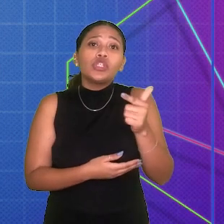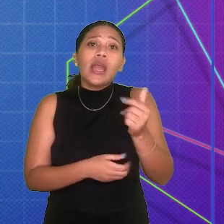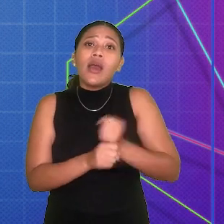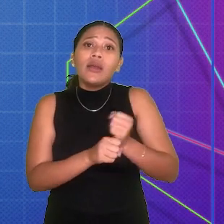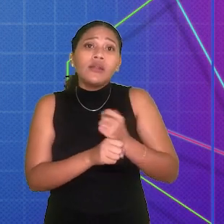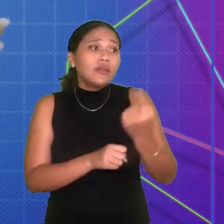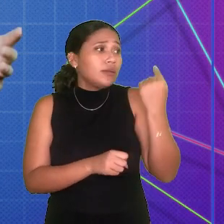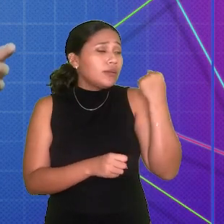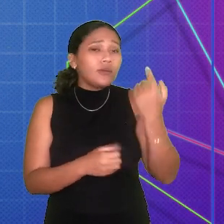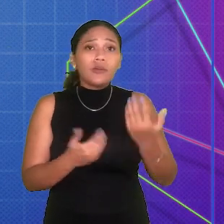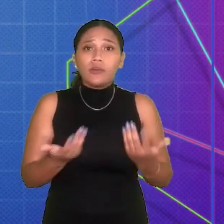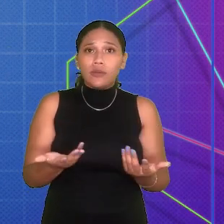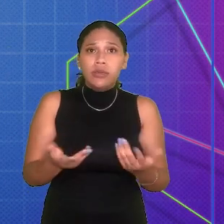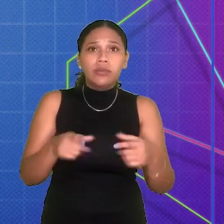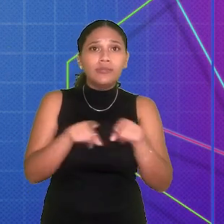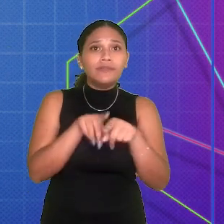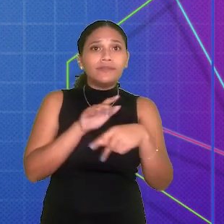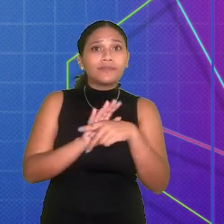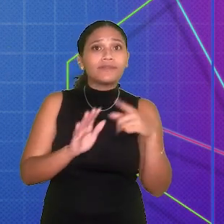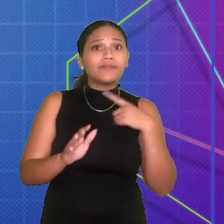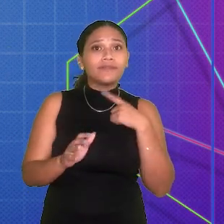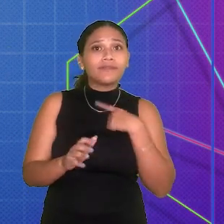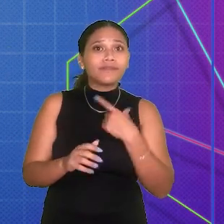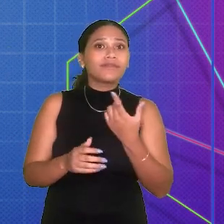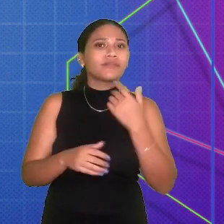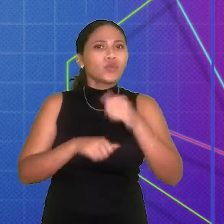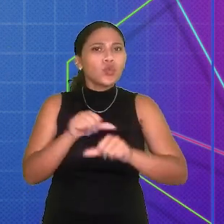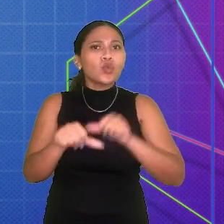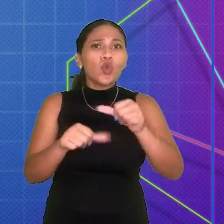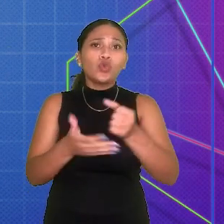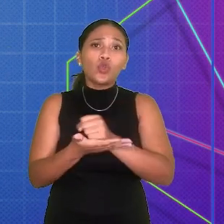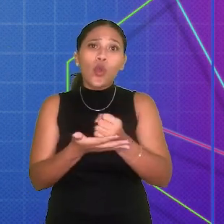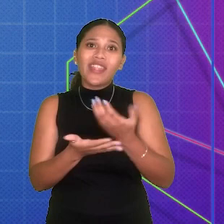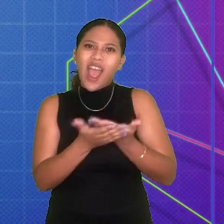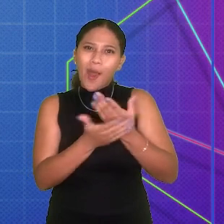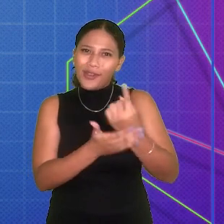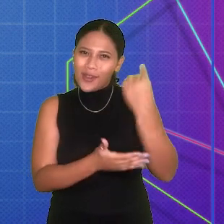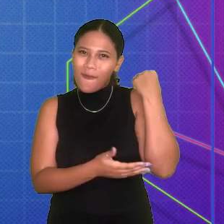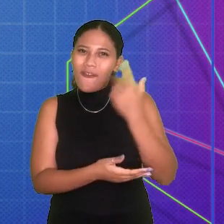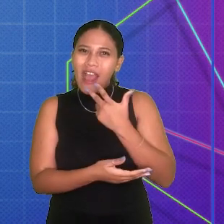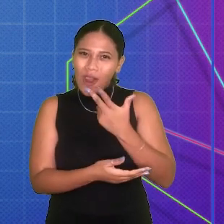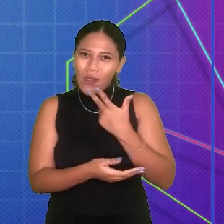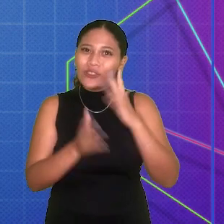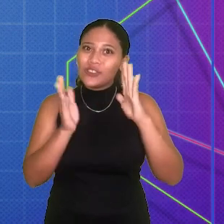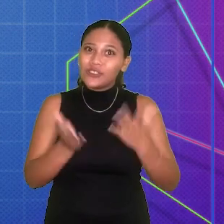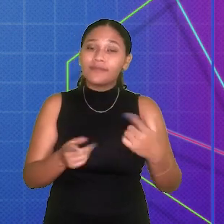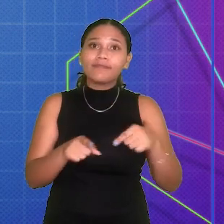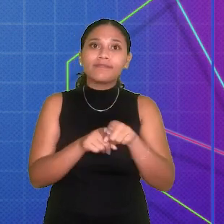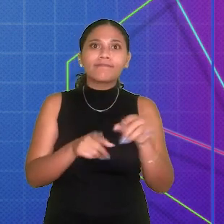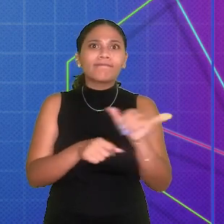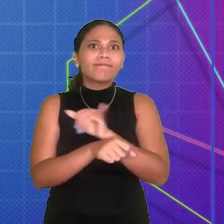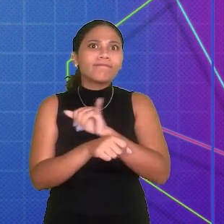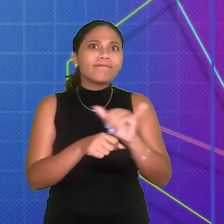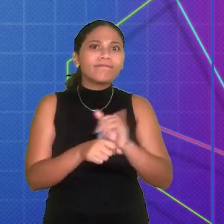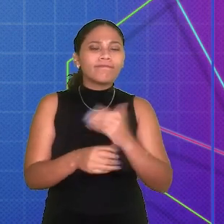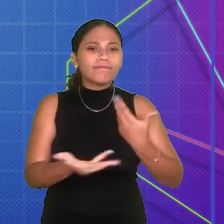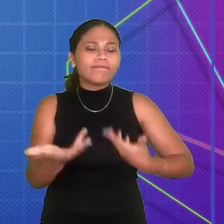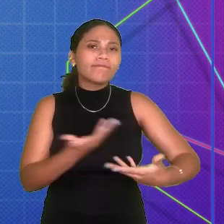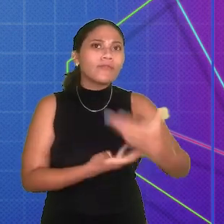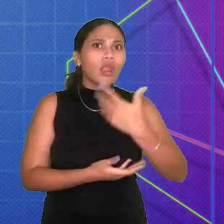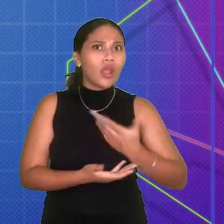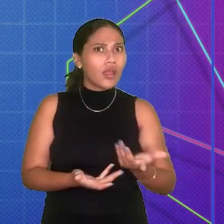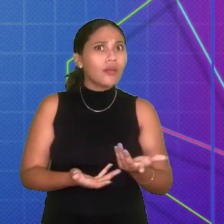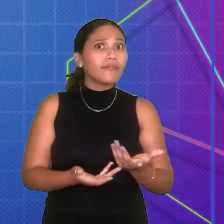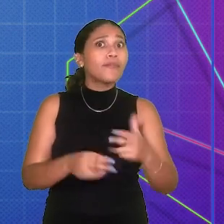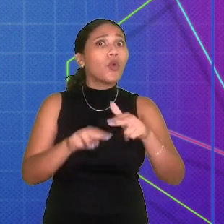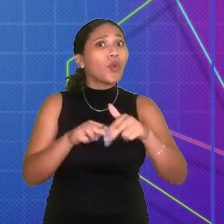anos atrás. Os videogames estão sempre mudando, como dissemos na aula anterior, e nossa forma de interagir com eles só acompanha. Por